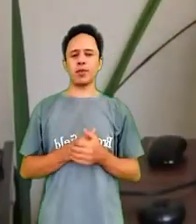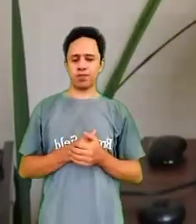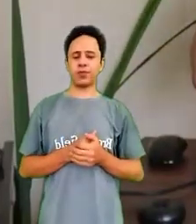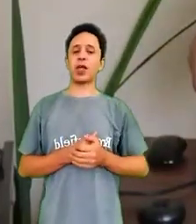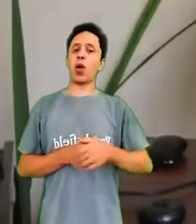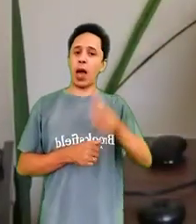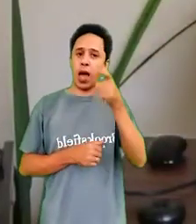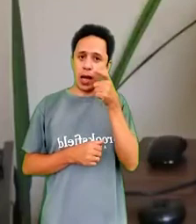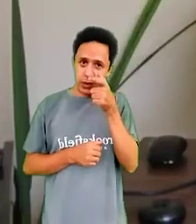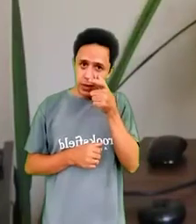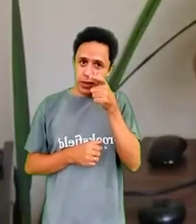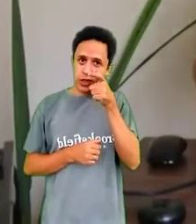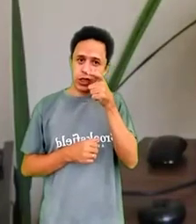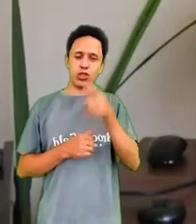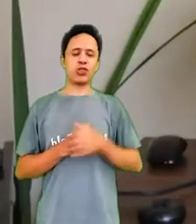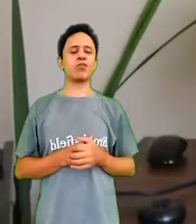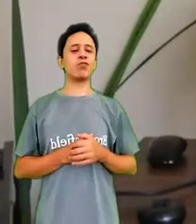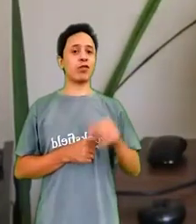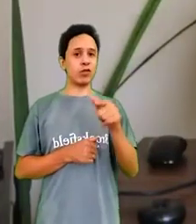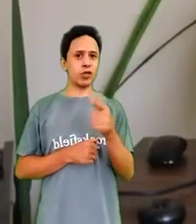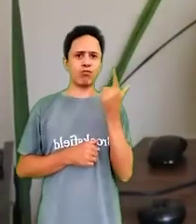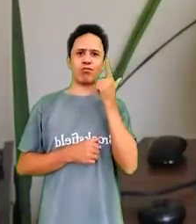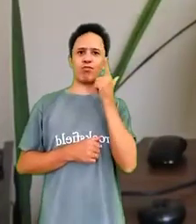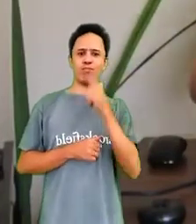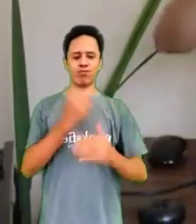de ir lá, não deixem de conferir, porque você só tem a ganhar.